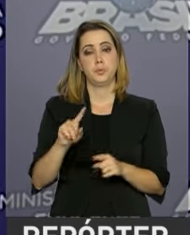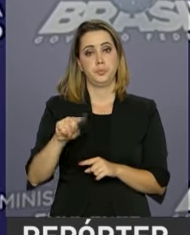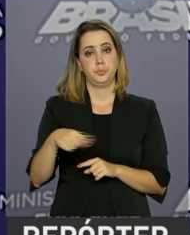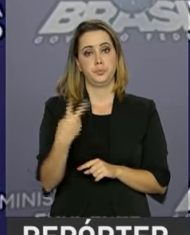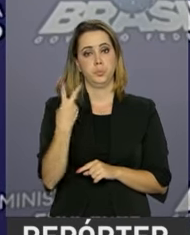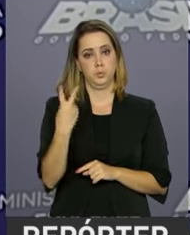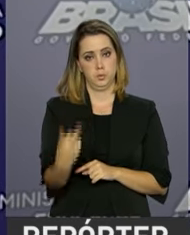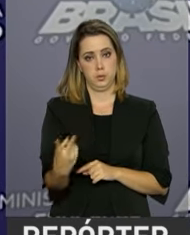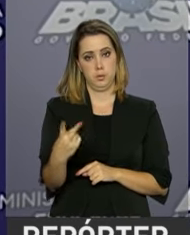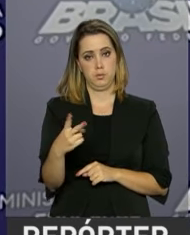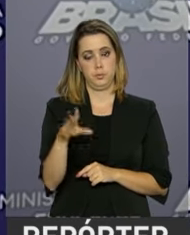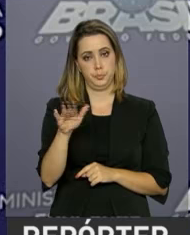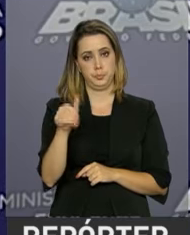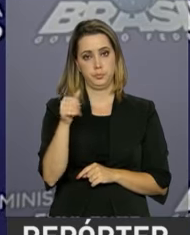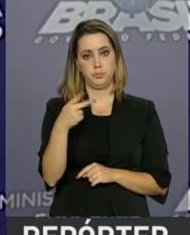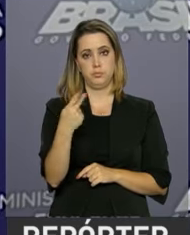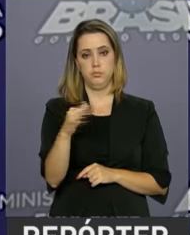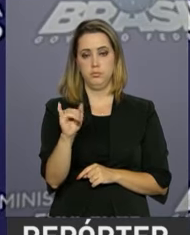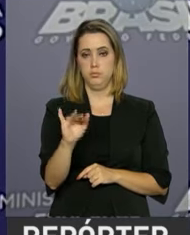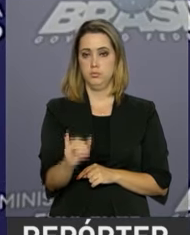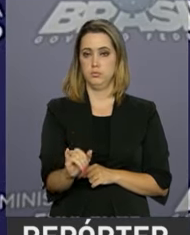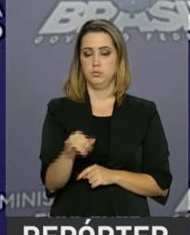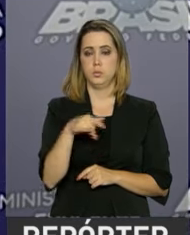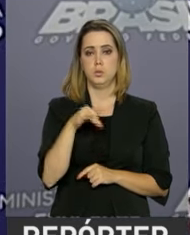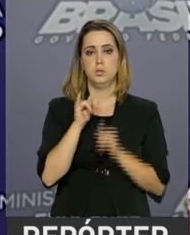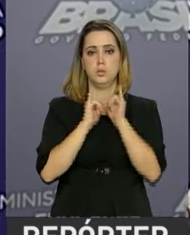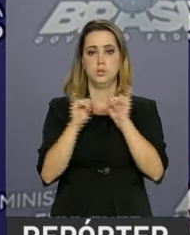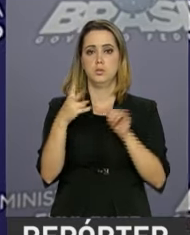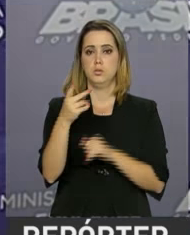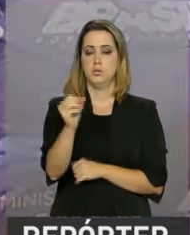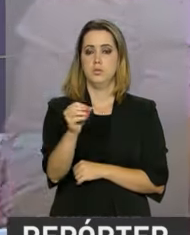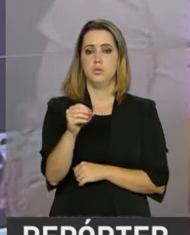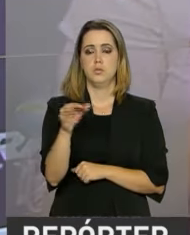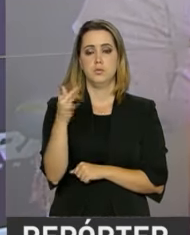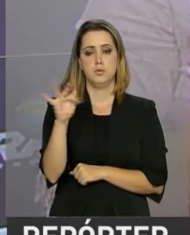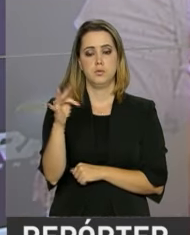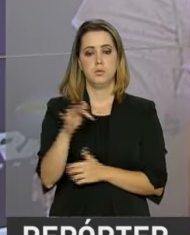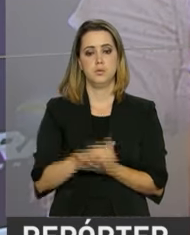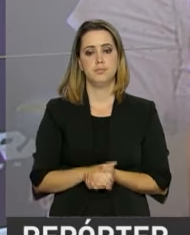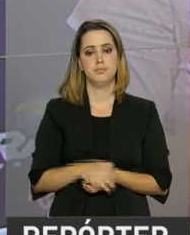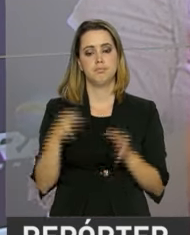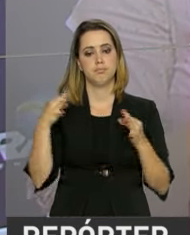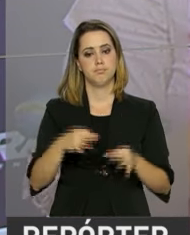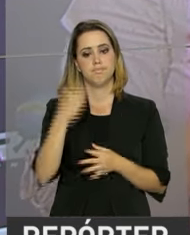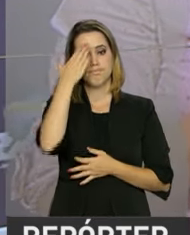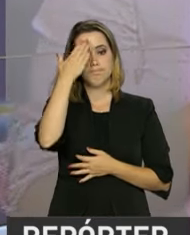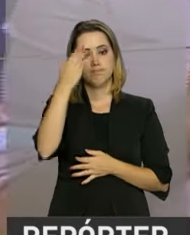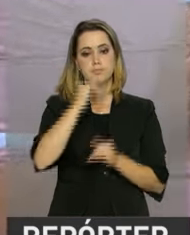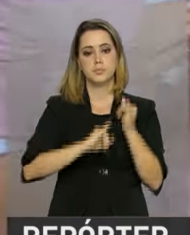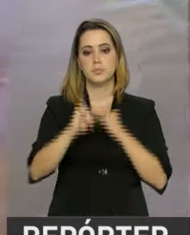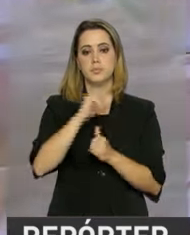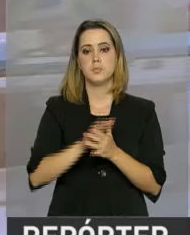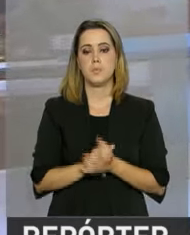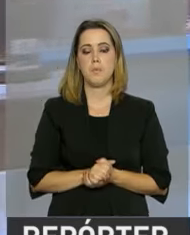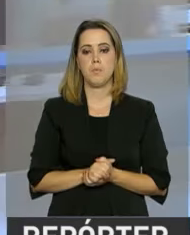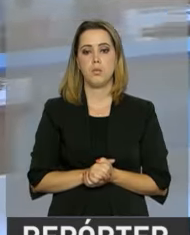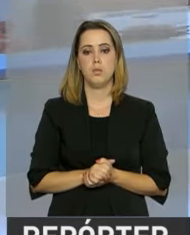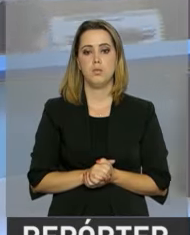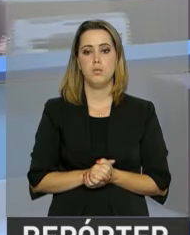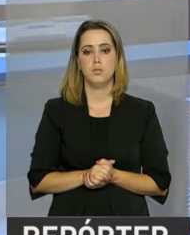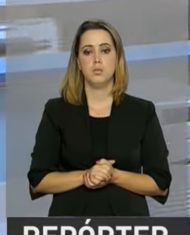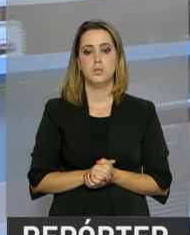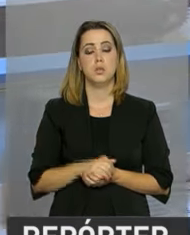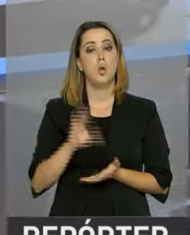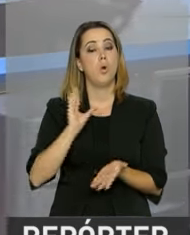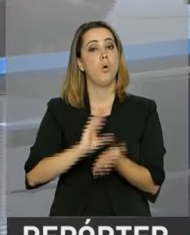segunda chamada do ProUni vai ser divulgada no dia 20 de fevereiro, Roberto. Tá certo, Luana. Obrigado pelas informações. E olha, mais